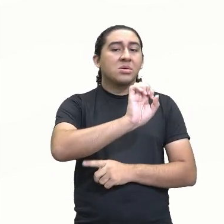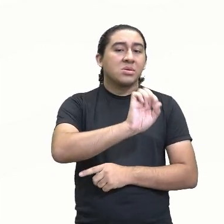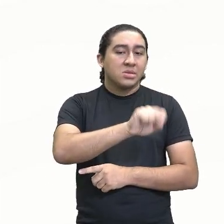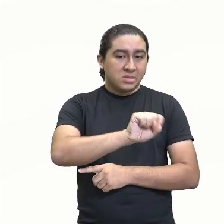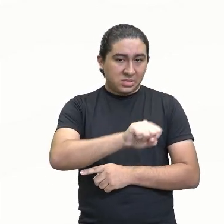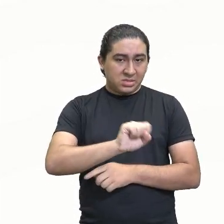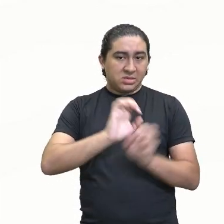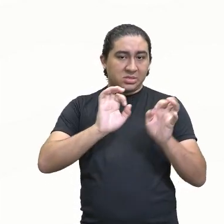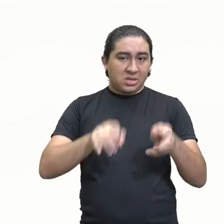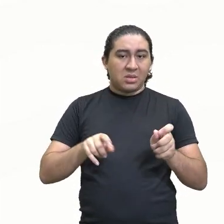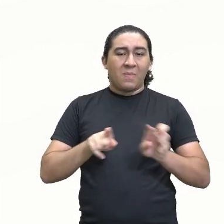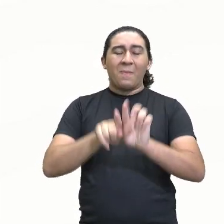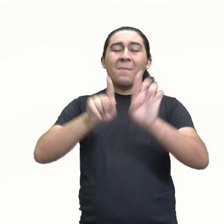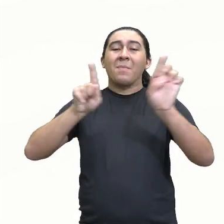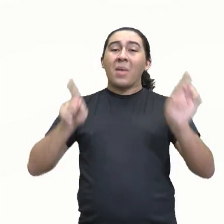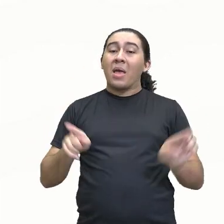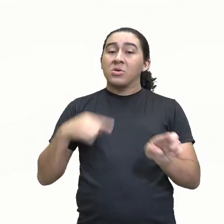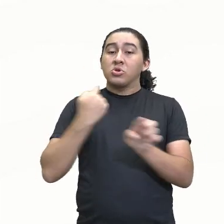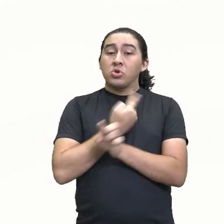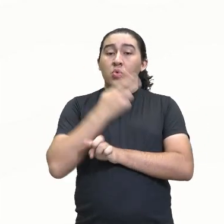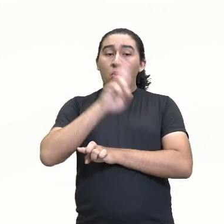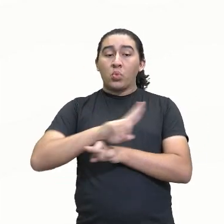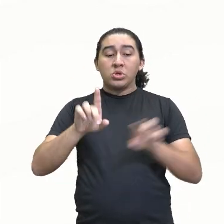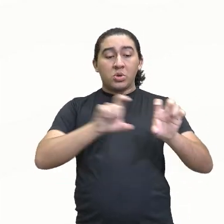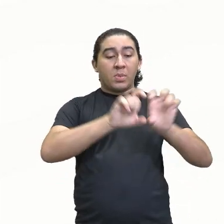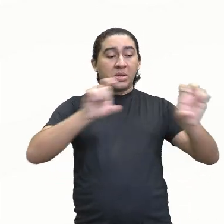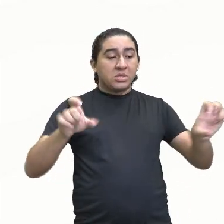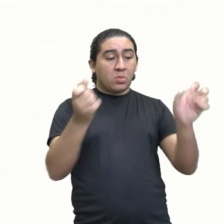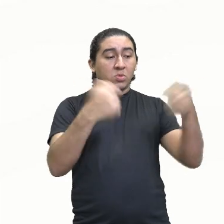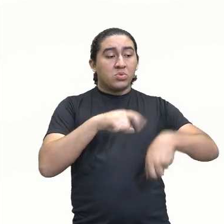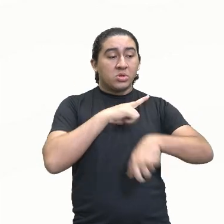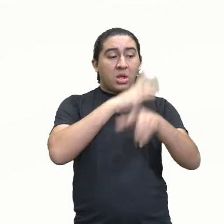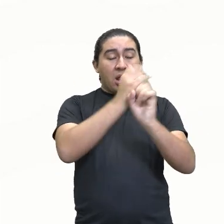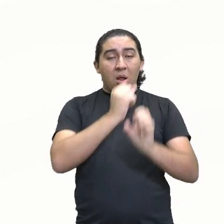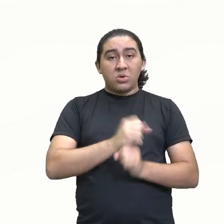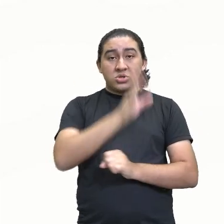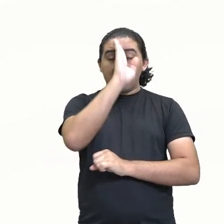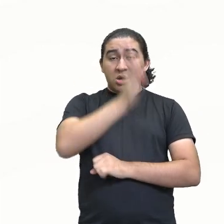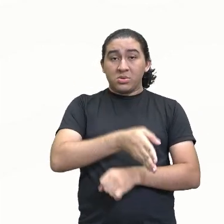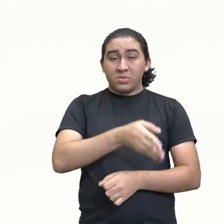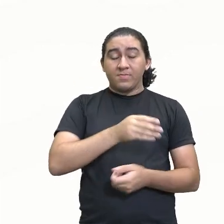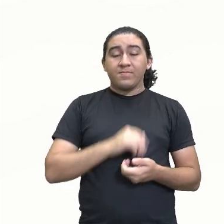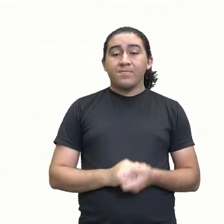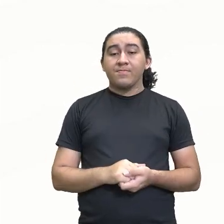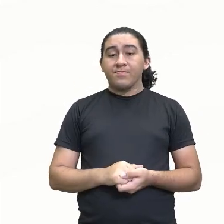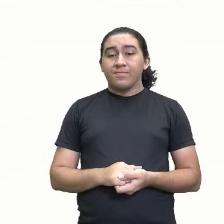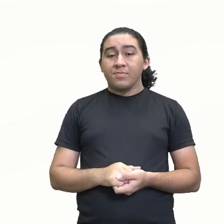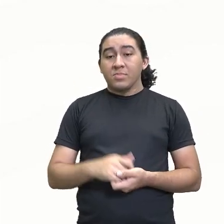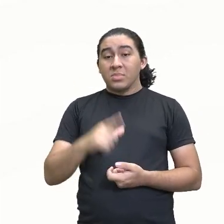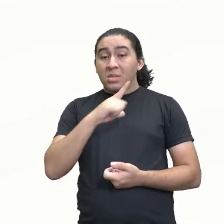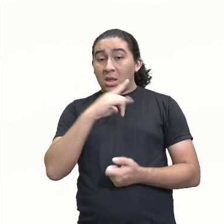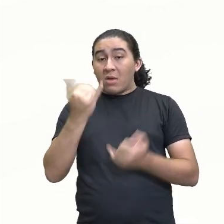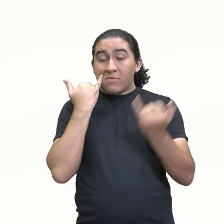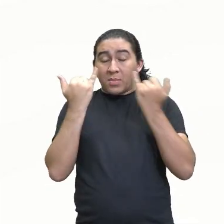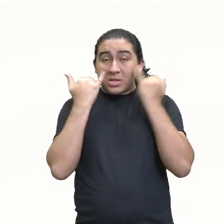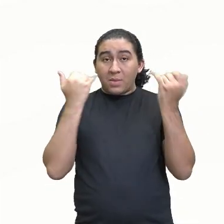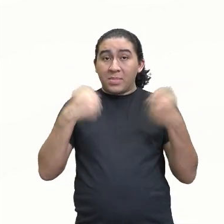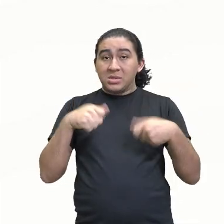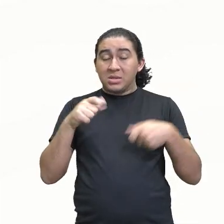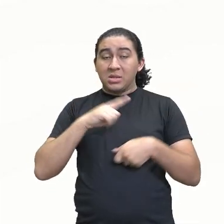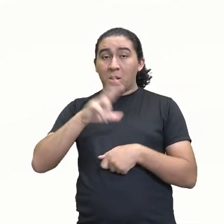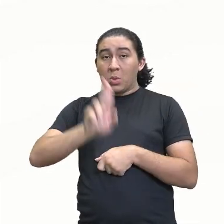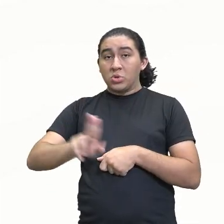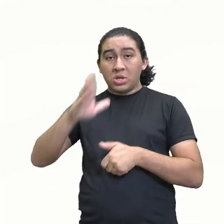usar aqui a nossa expressão para saber como aplicar ela na prática. Então, nós temos aí os dados que a gente precisa para aplicar